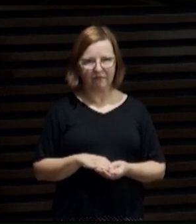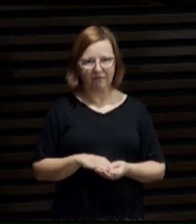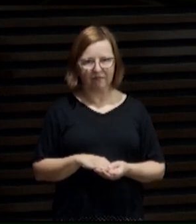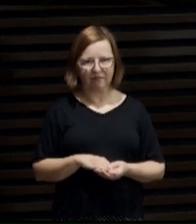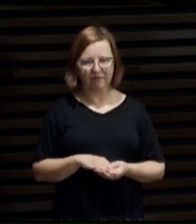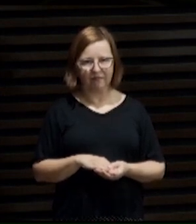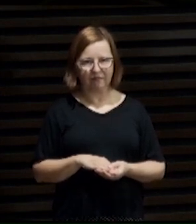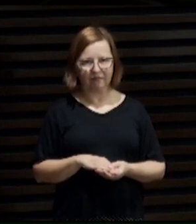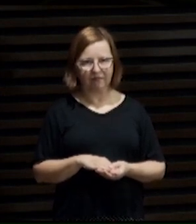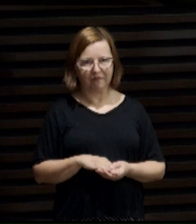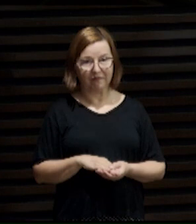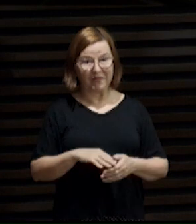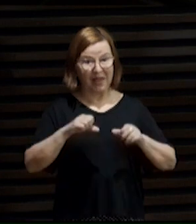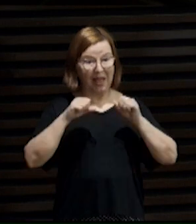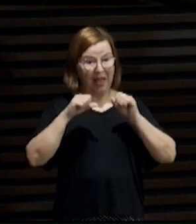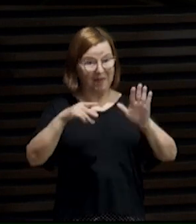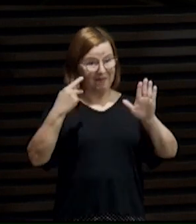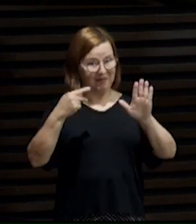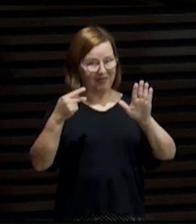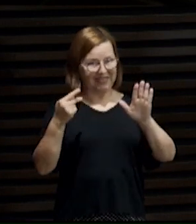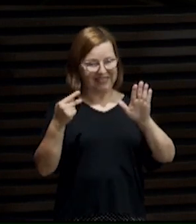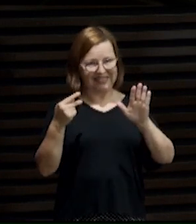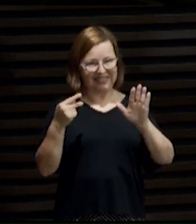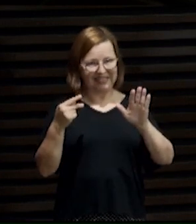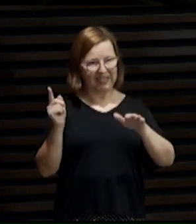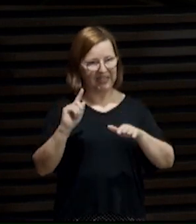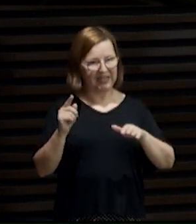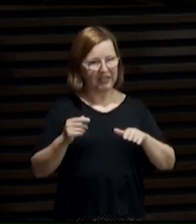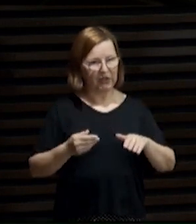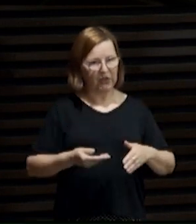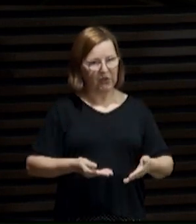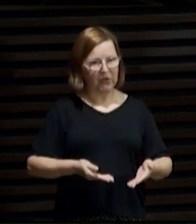Veja que a bênção prometida não é de trazer